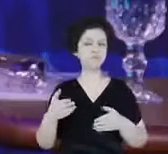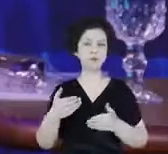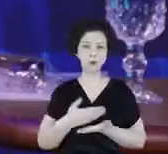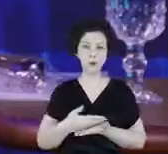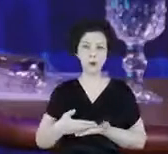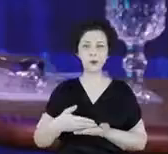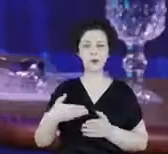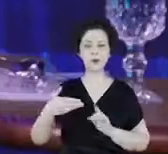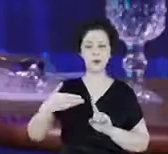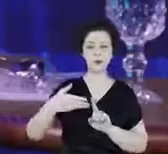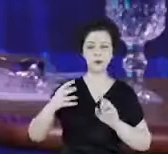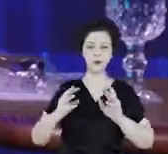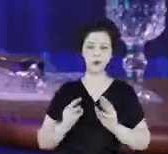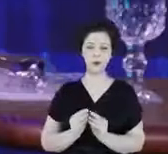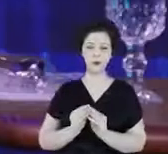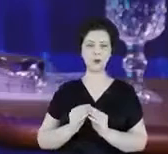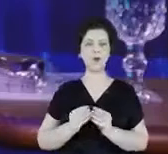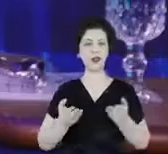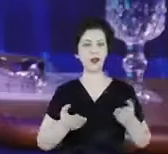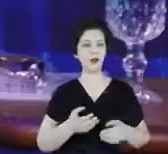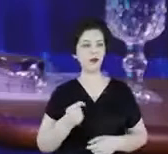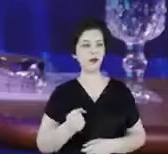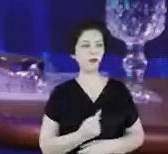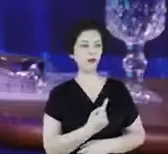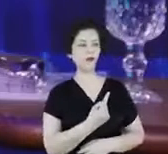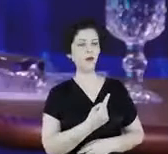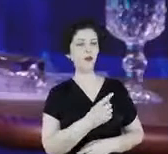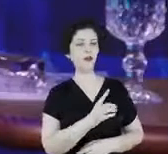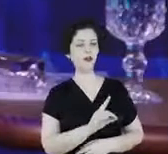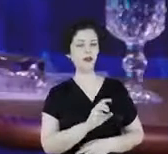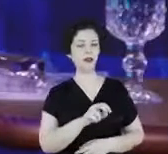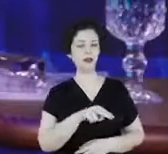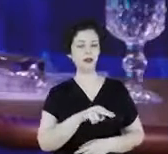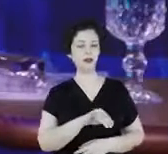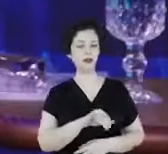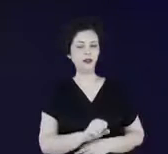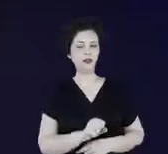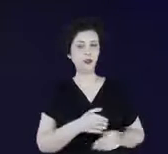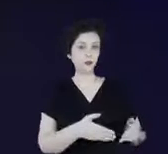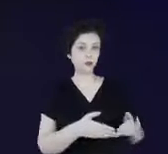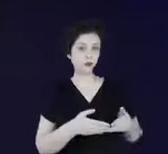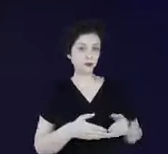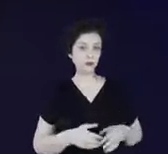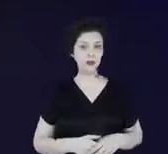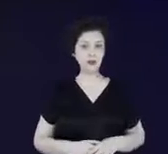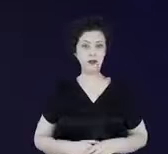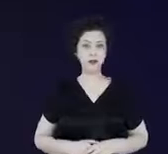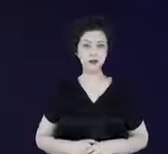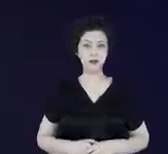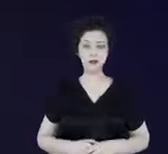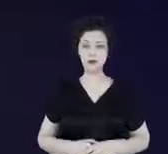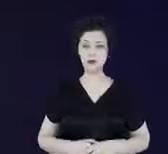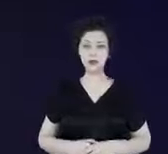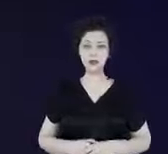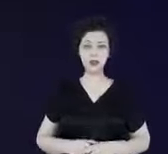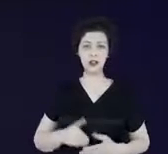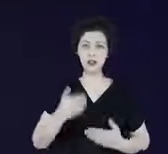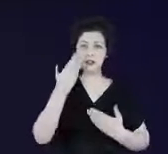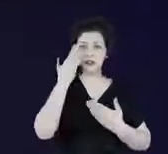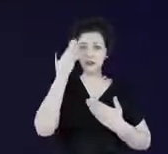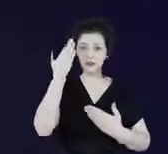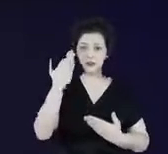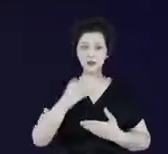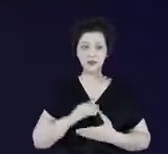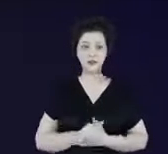é eu passo primeiramente a palavra ao Denis por favor Denis e obrigado pela introdução